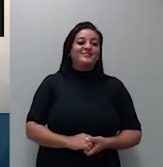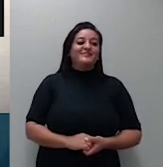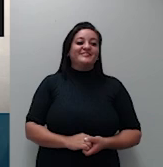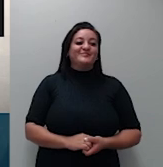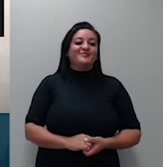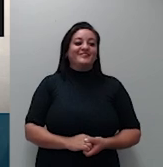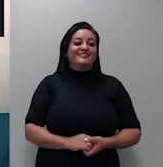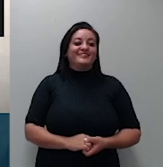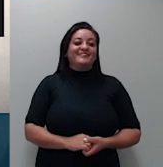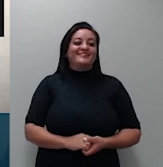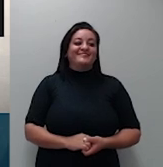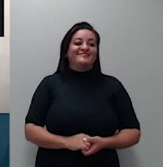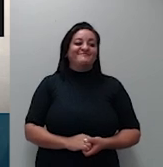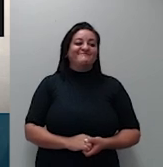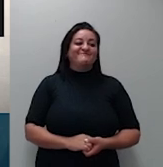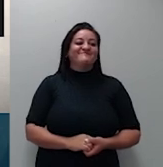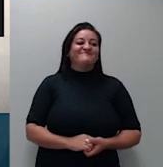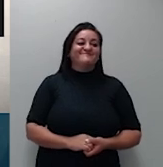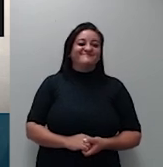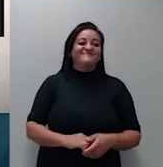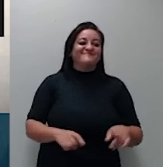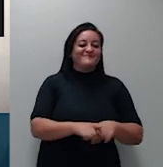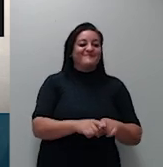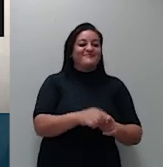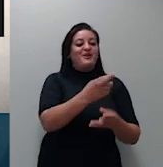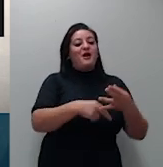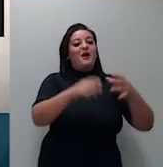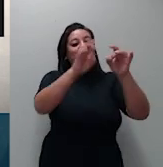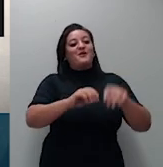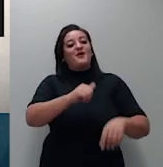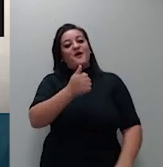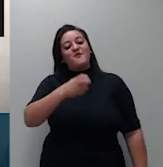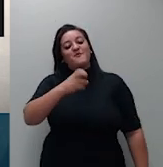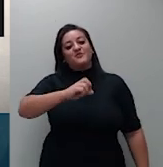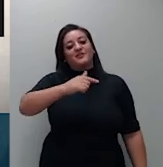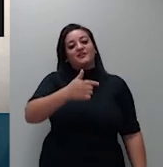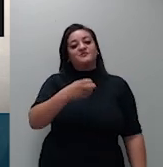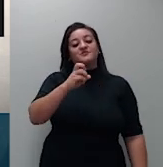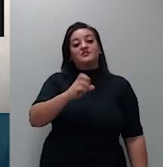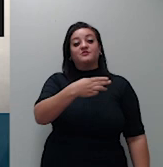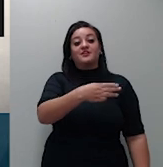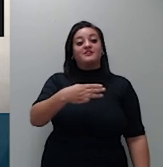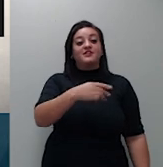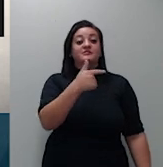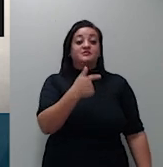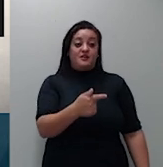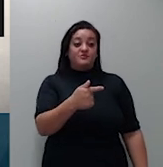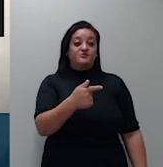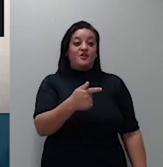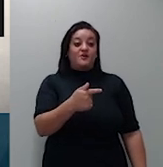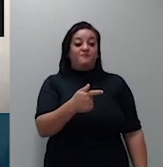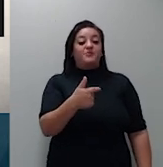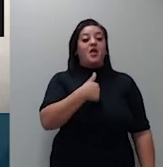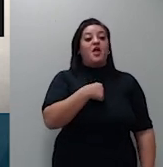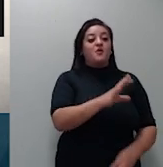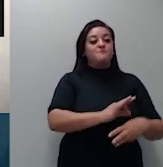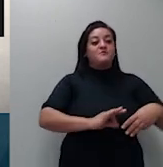o recurso especial 525 337 relatoria